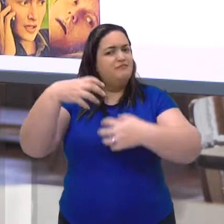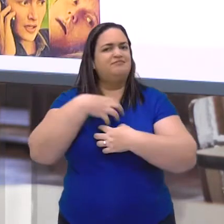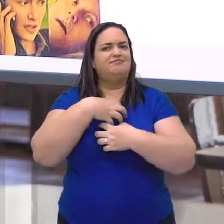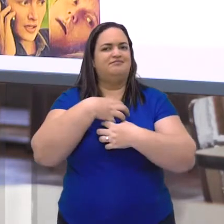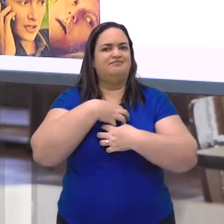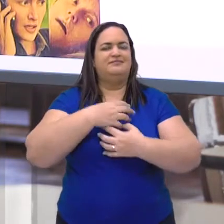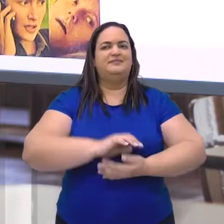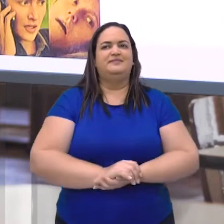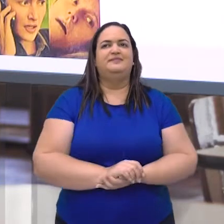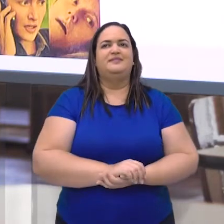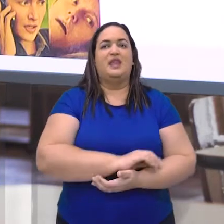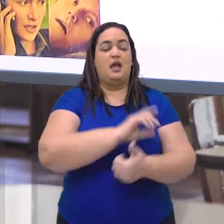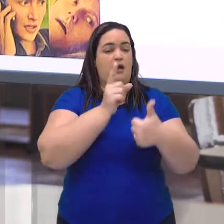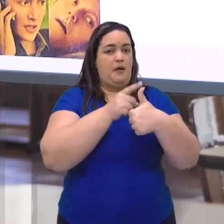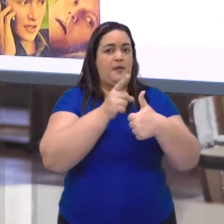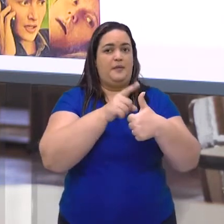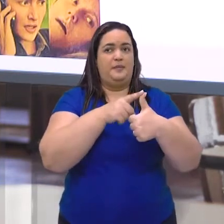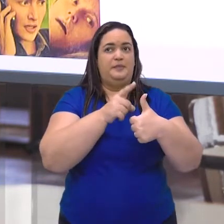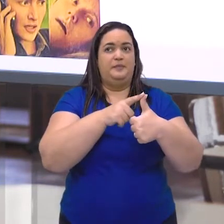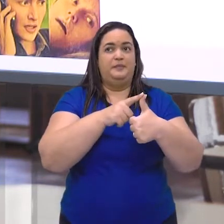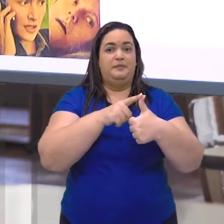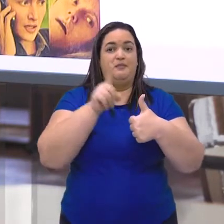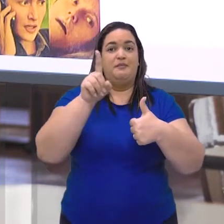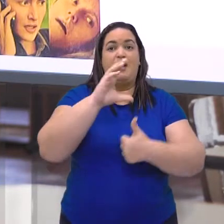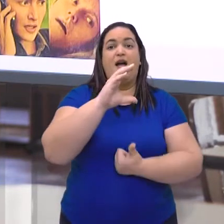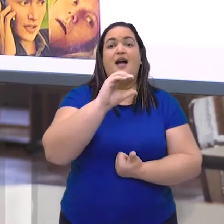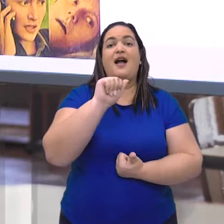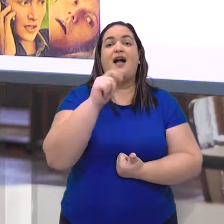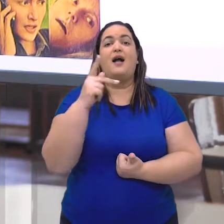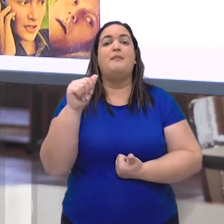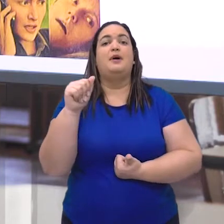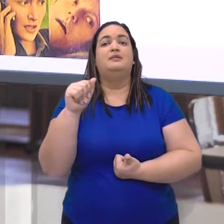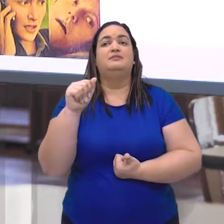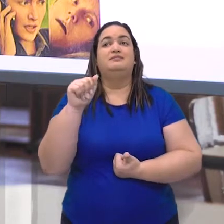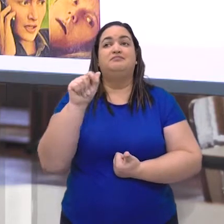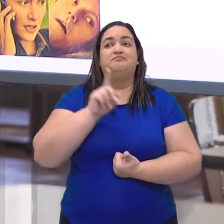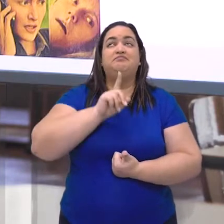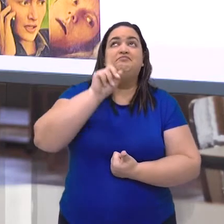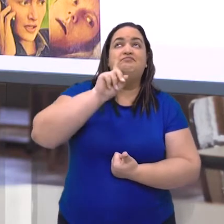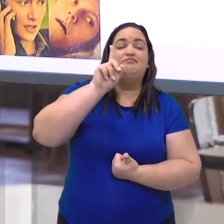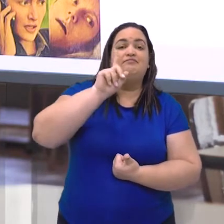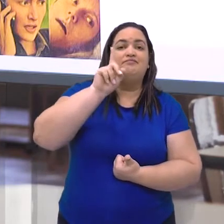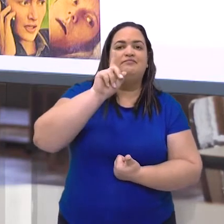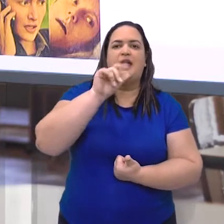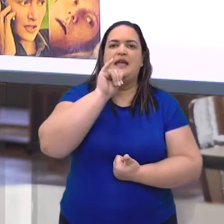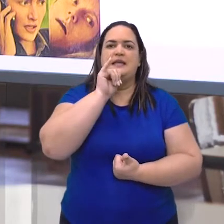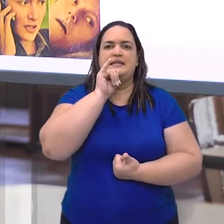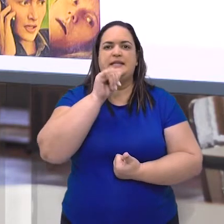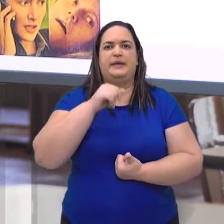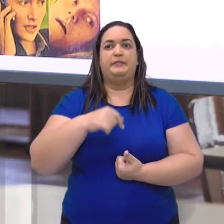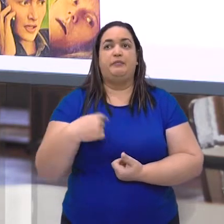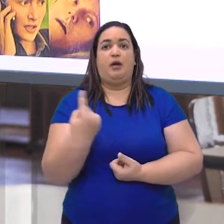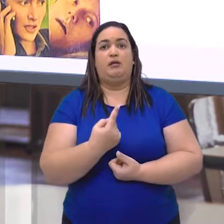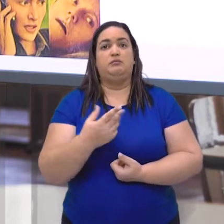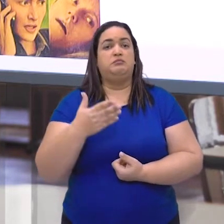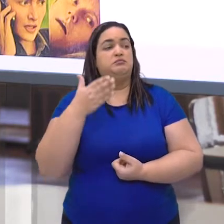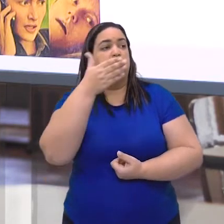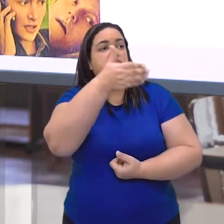Primeiro a gente tem aqui a capa de um DVD. Quando a gente vai a uma locadora ou quando a gente